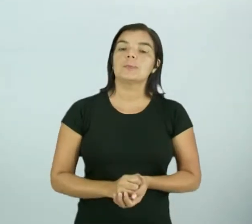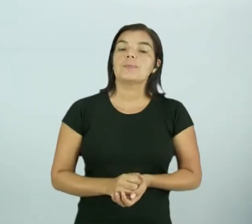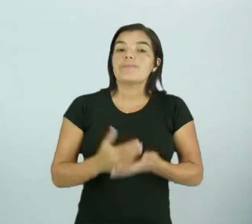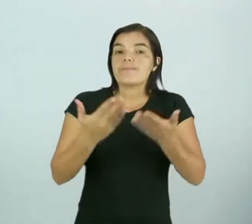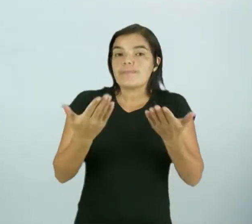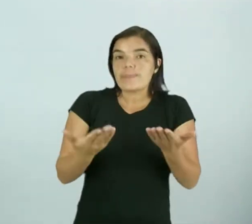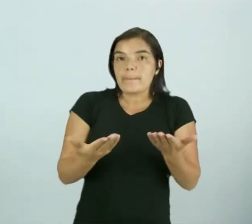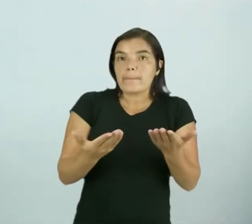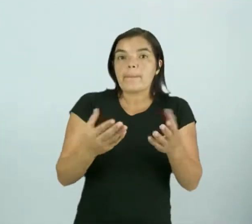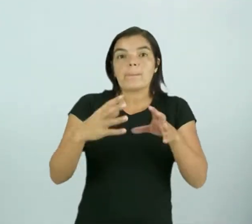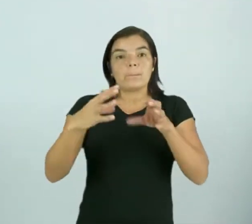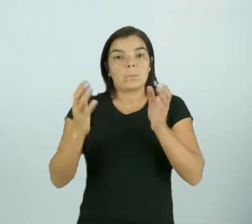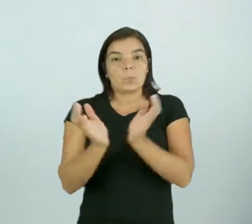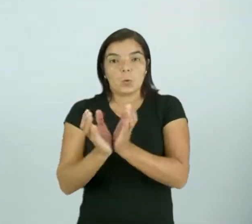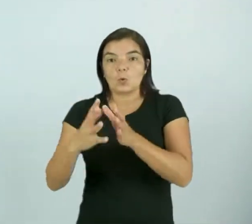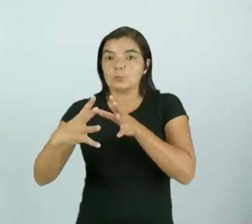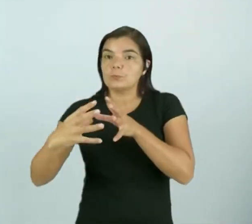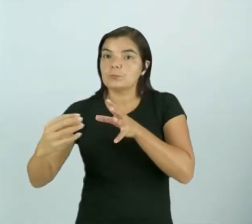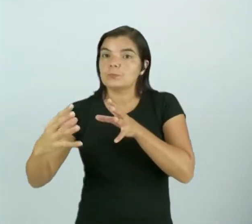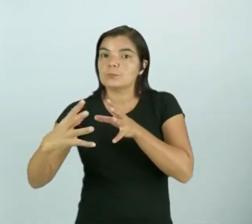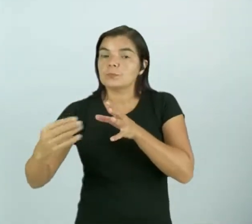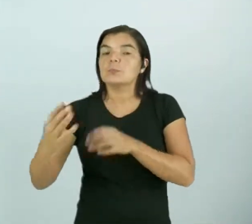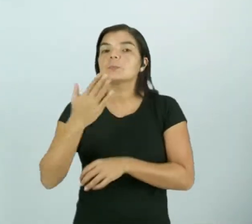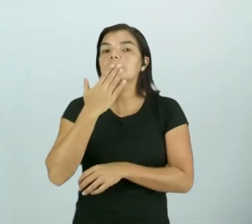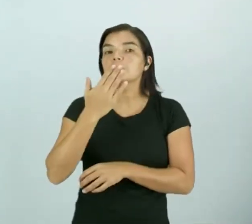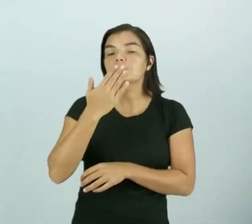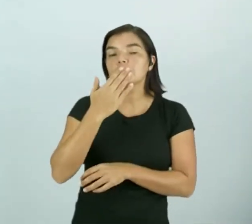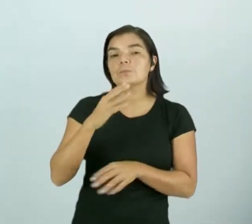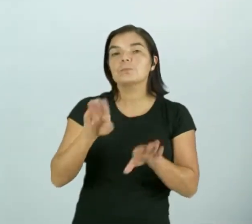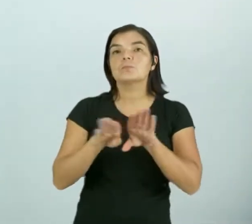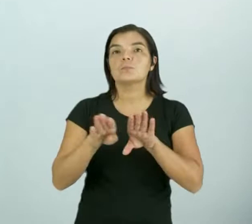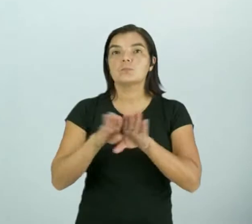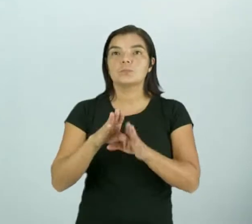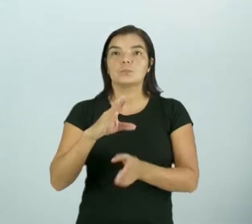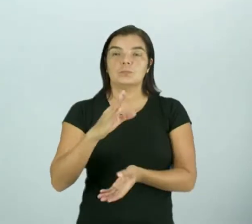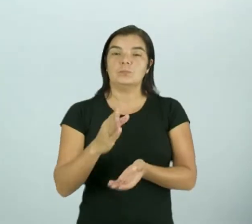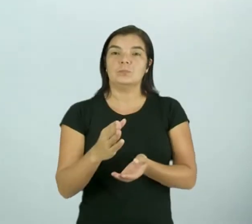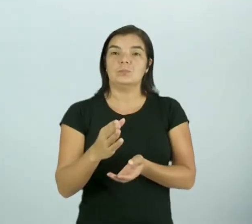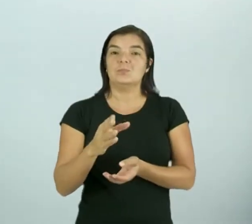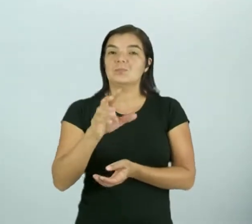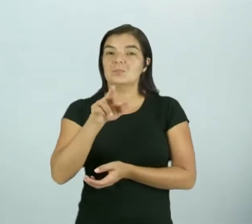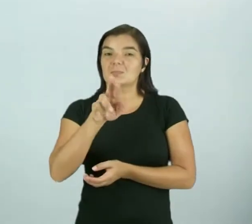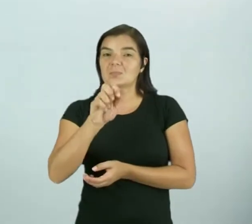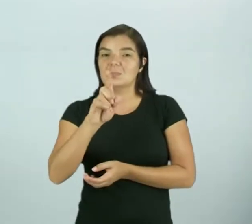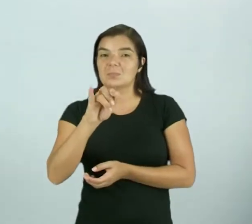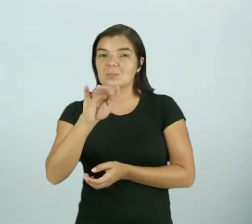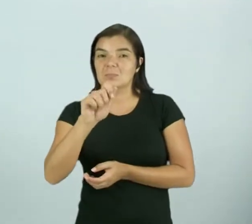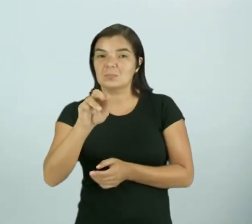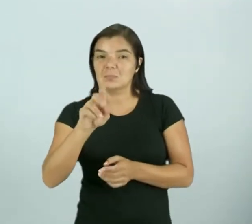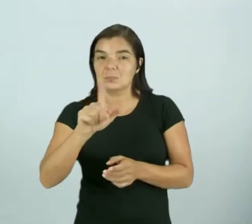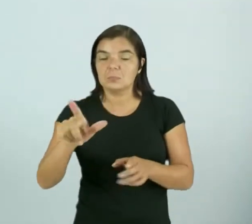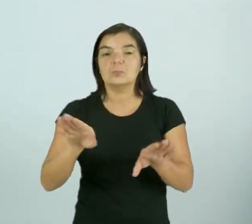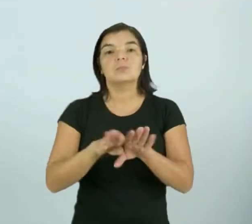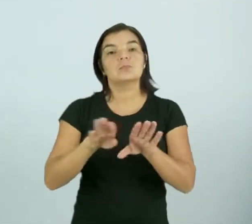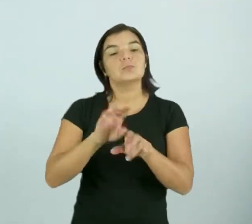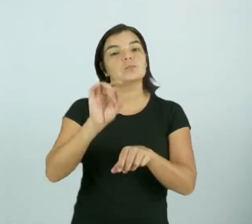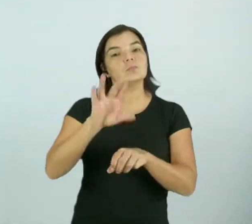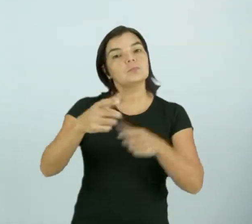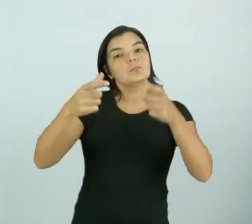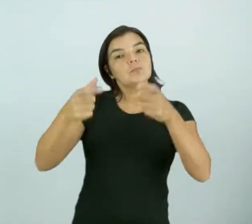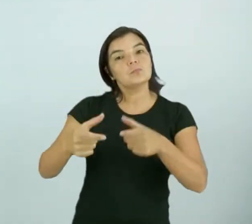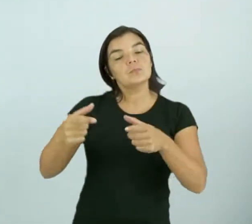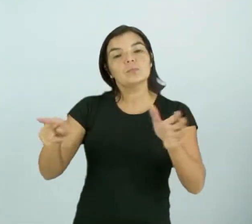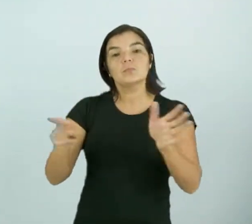falo dos quinidários também, eles vão apresentar um tipo de simetria chamada de simetria radial e vivem apenas em